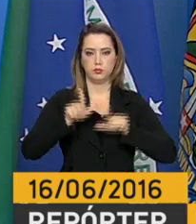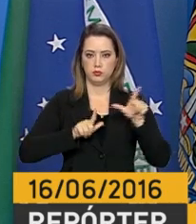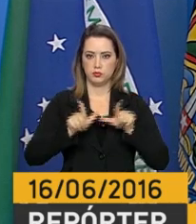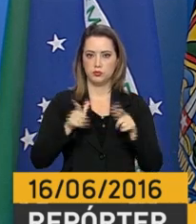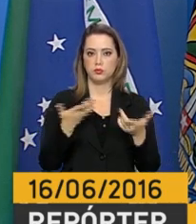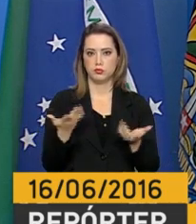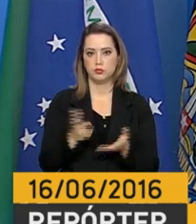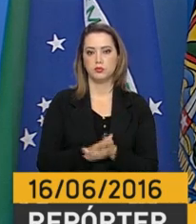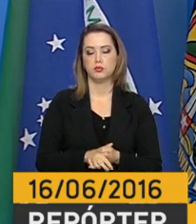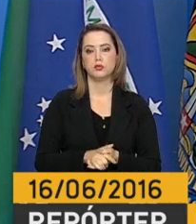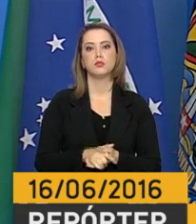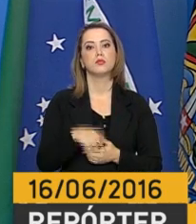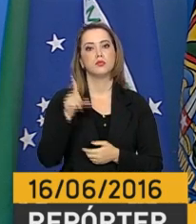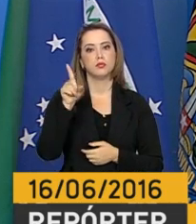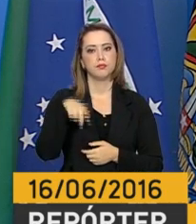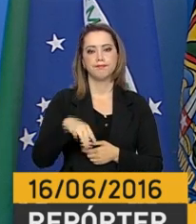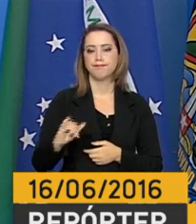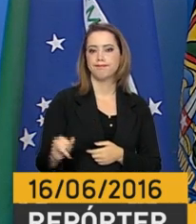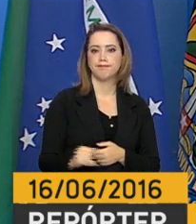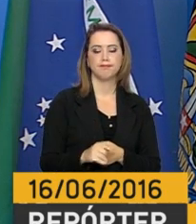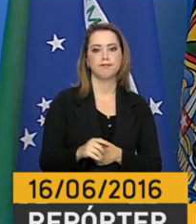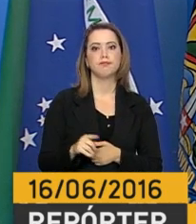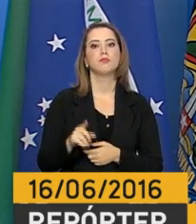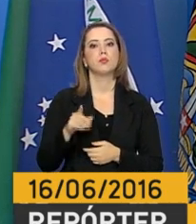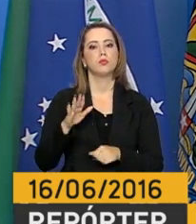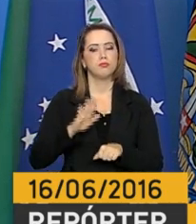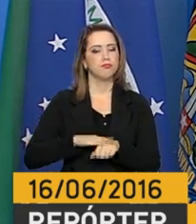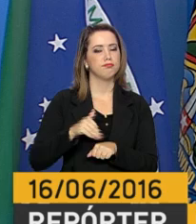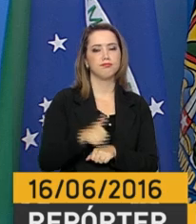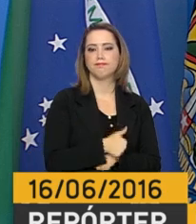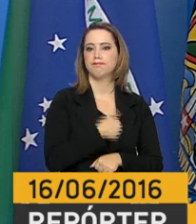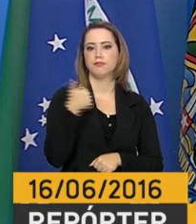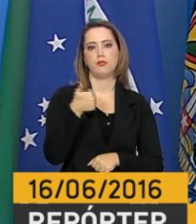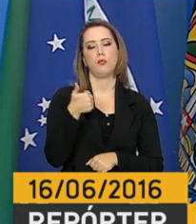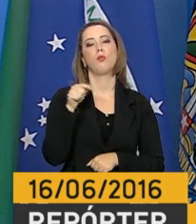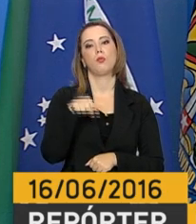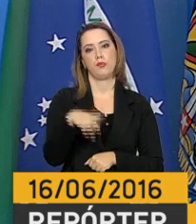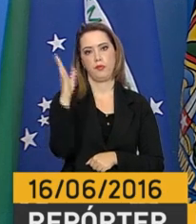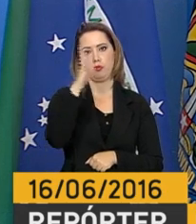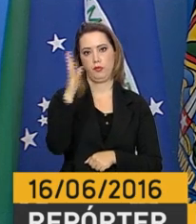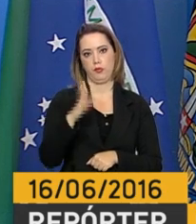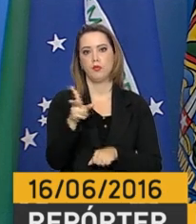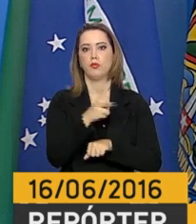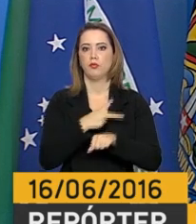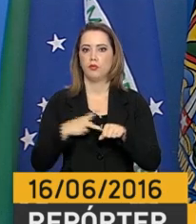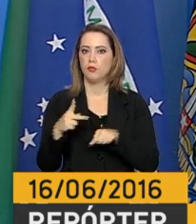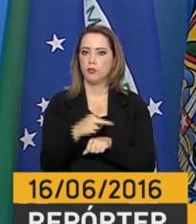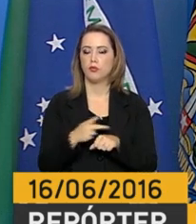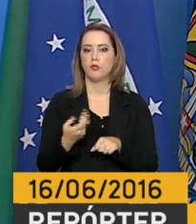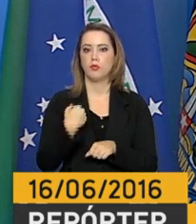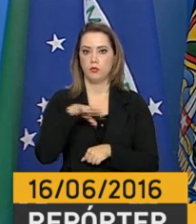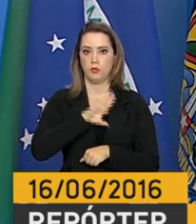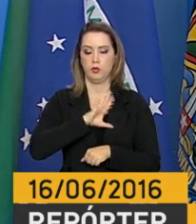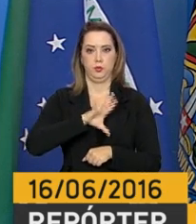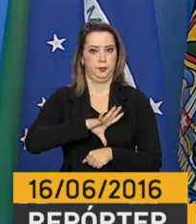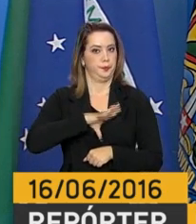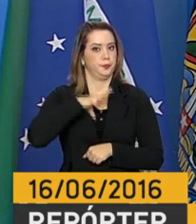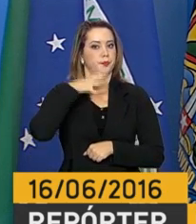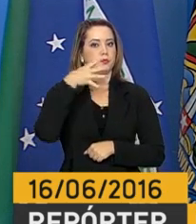dos mais adequados para o momento que passa o país. nós tivemos a coragem, a